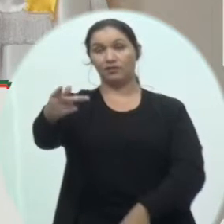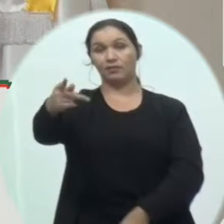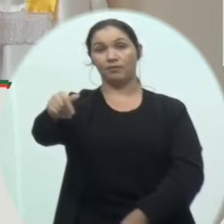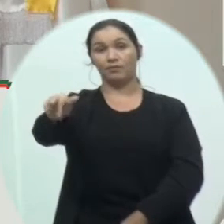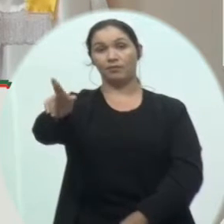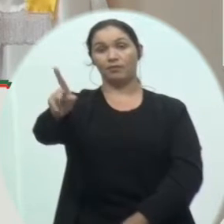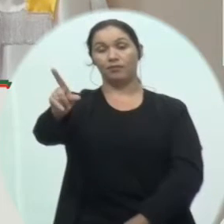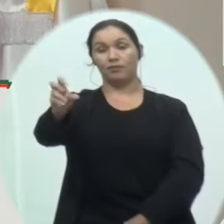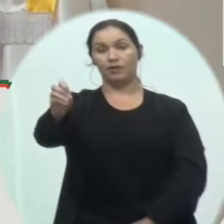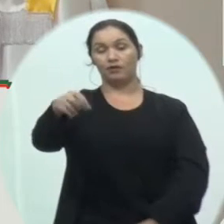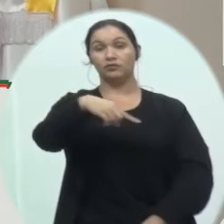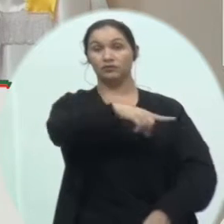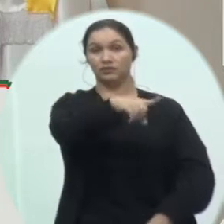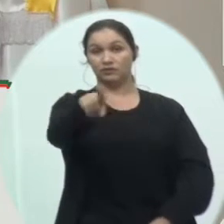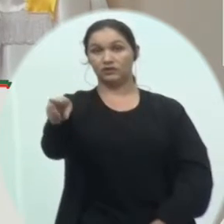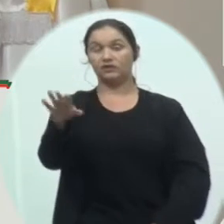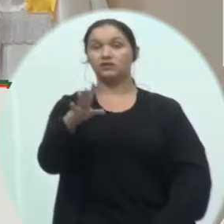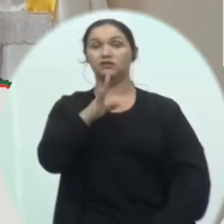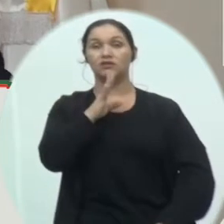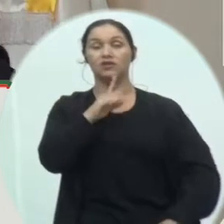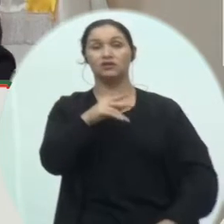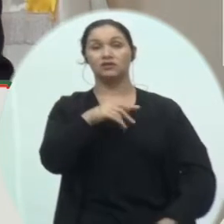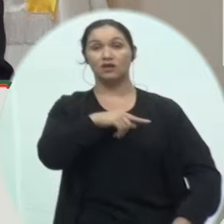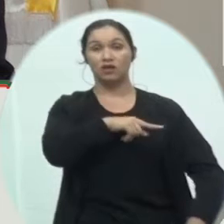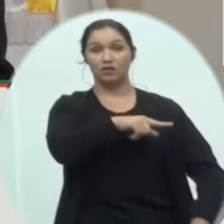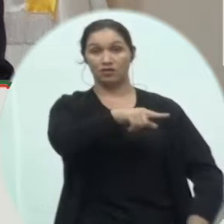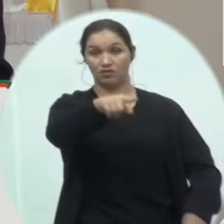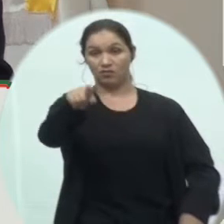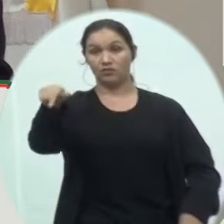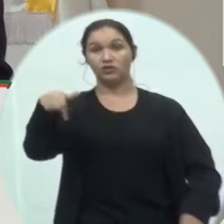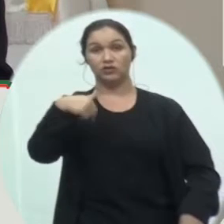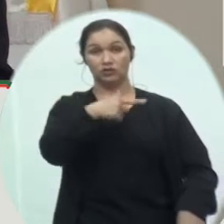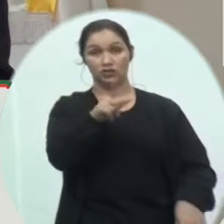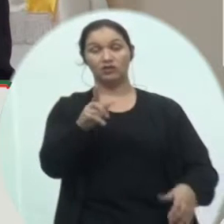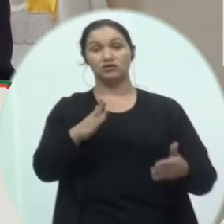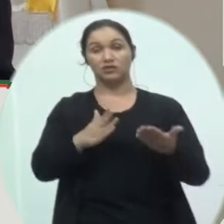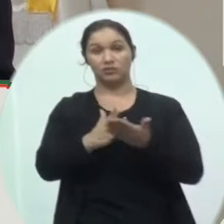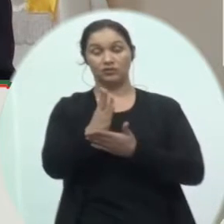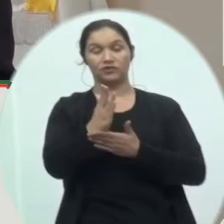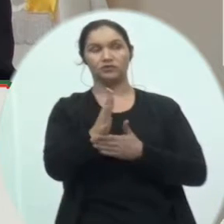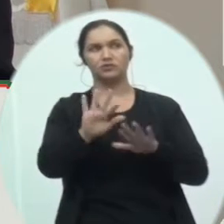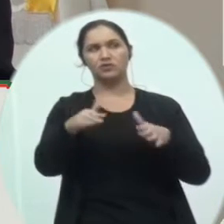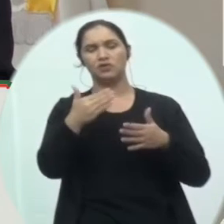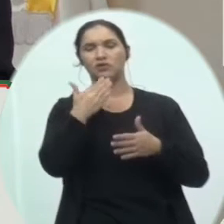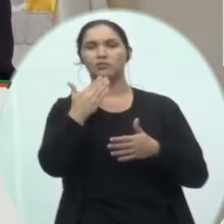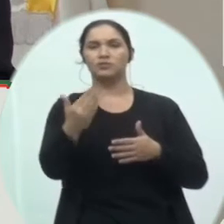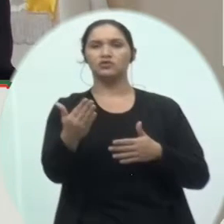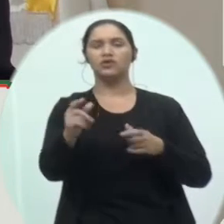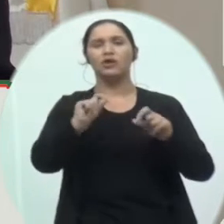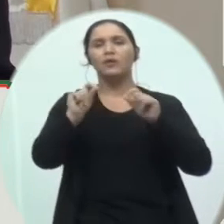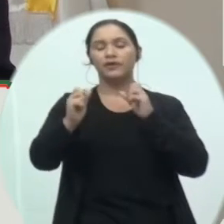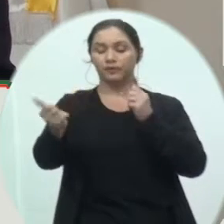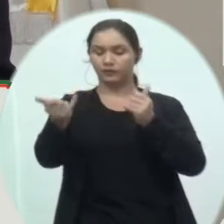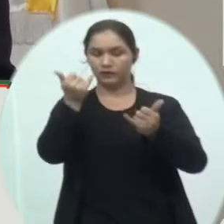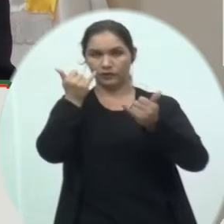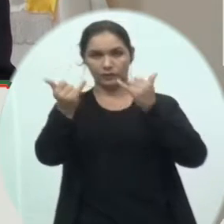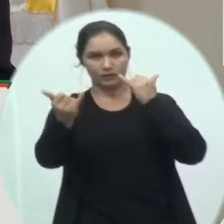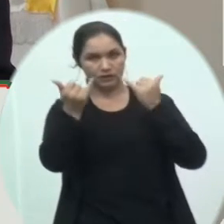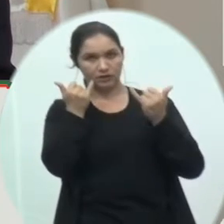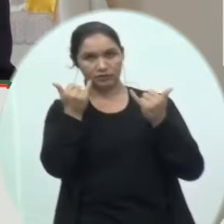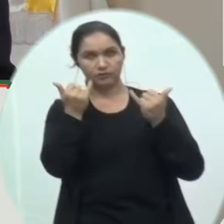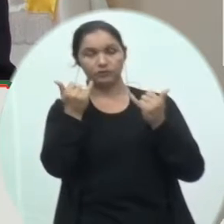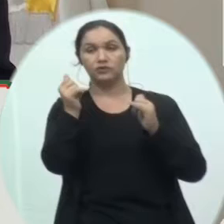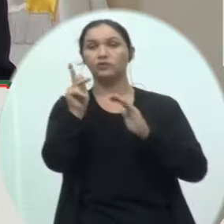e é do conhecimento de vocês, foi aprovado por essa casa, solicitando informações sobre